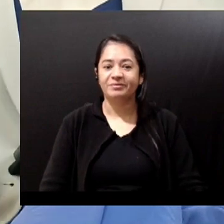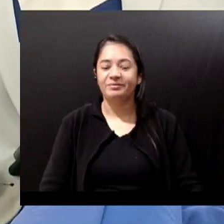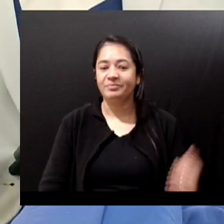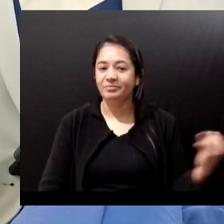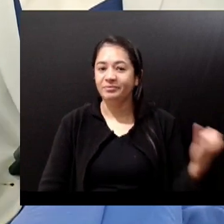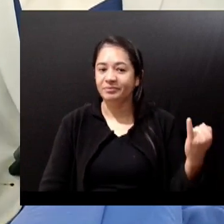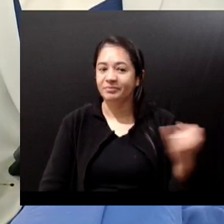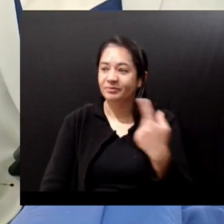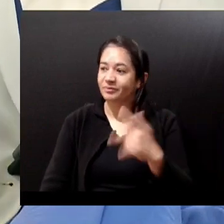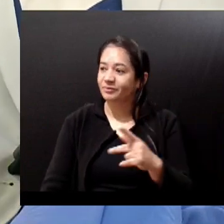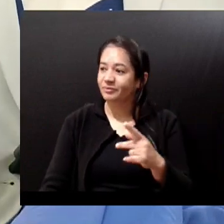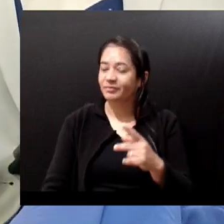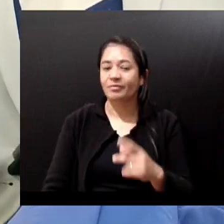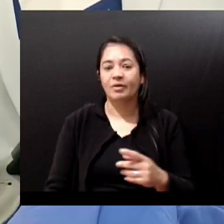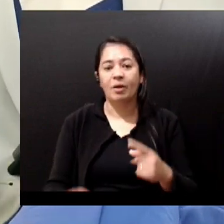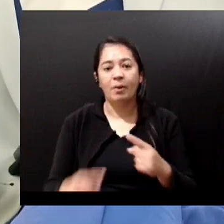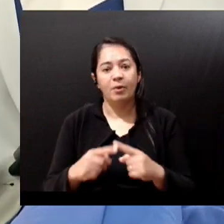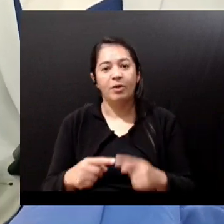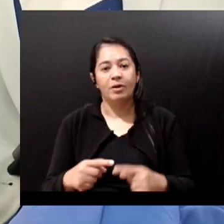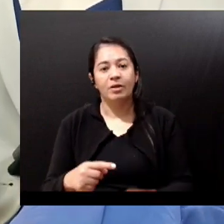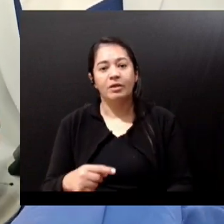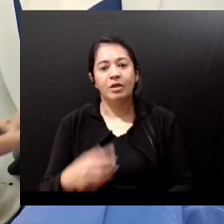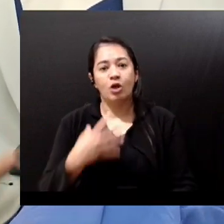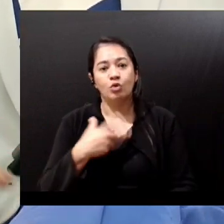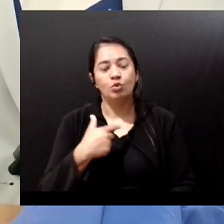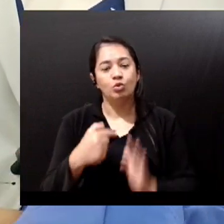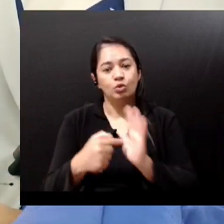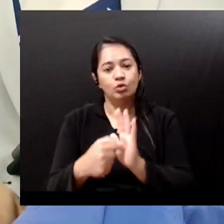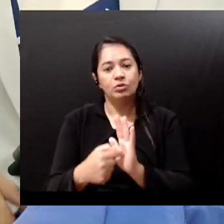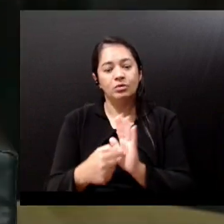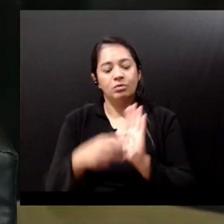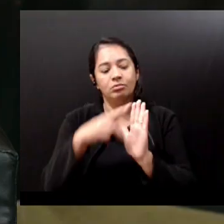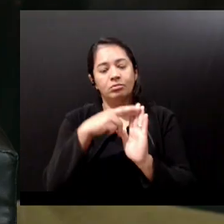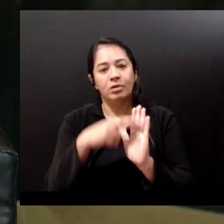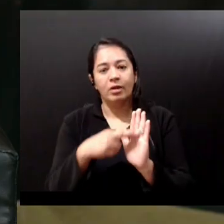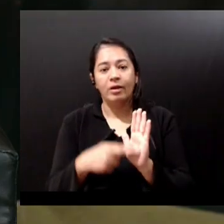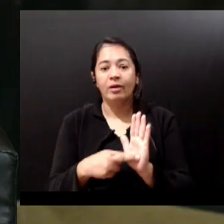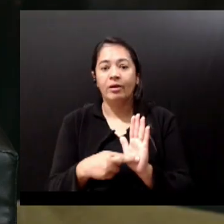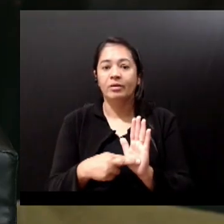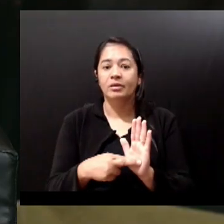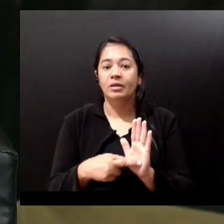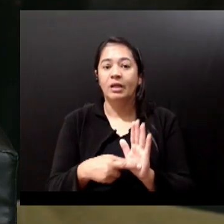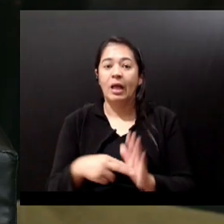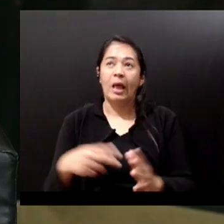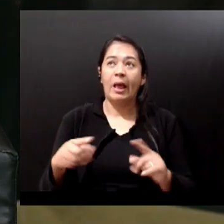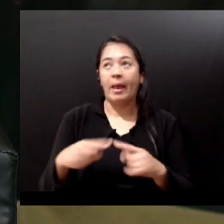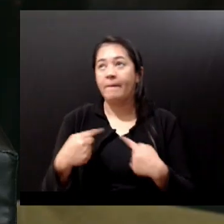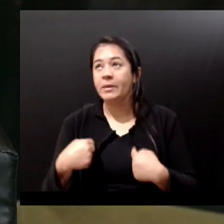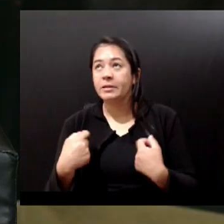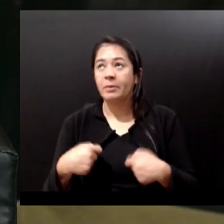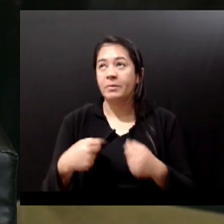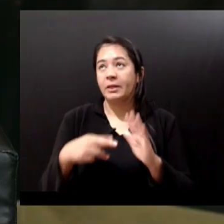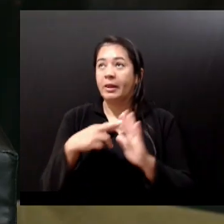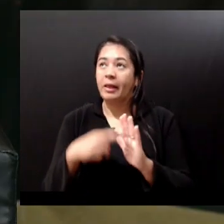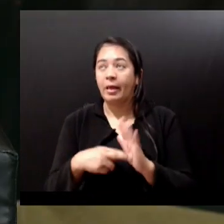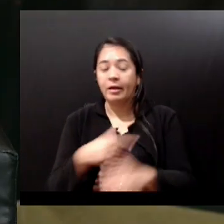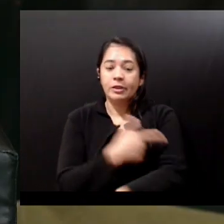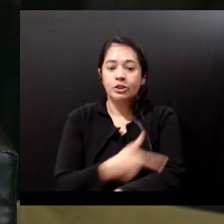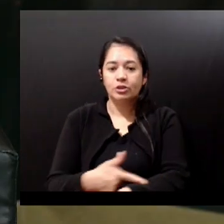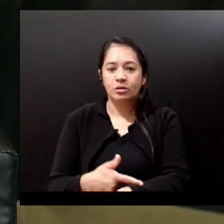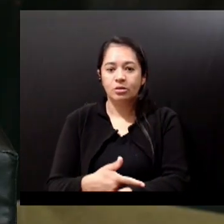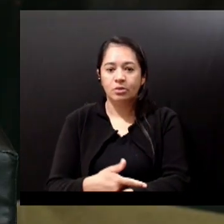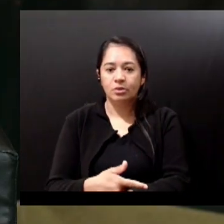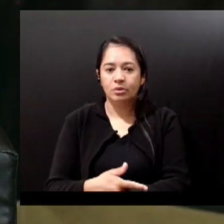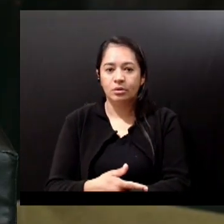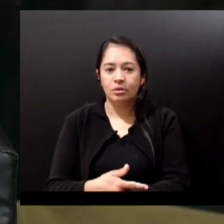faz parte do nosso comportamento e são regras de etiquetas. Aí tem gente que fala assim, mas eu preciso de regra de etiqueta. Gente, etiqueta é